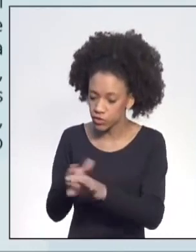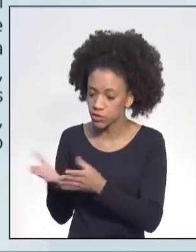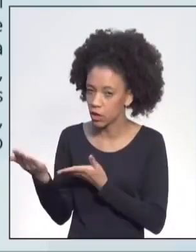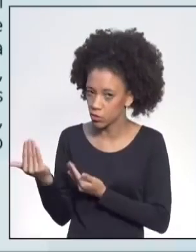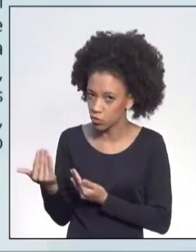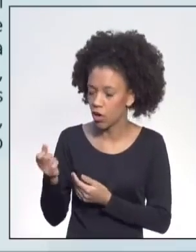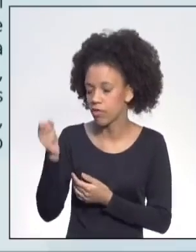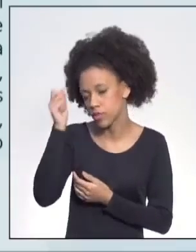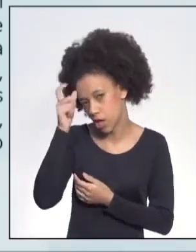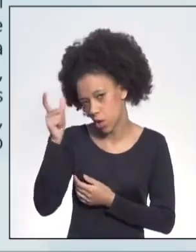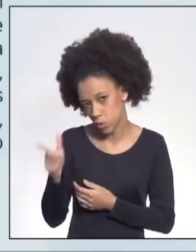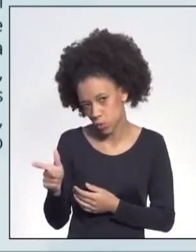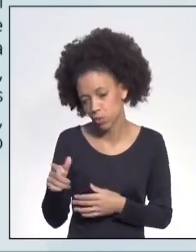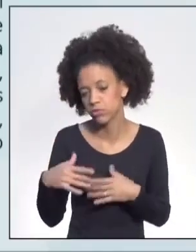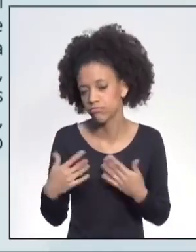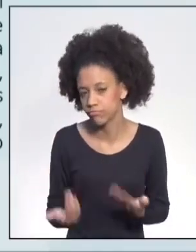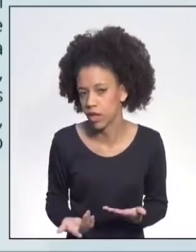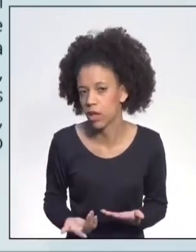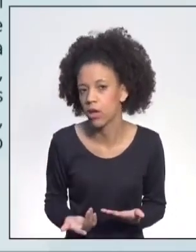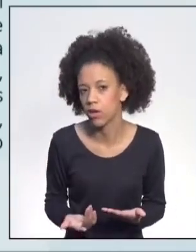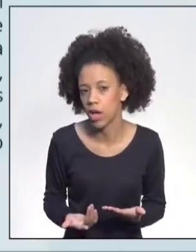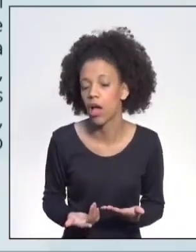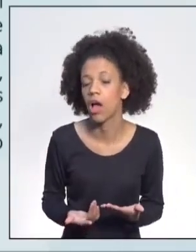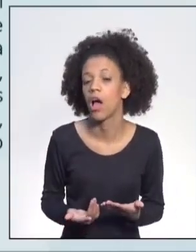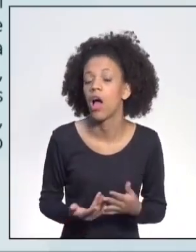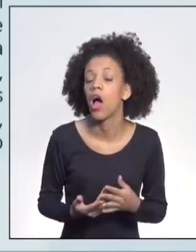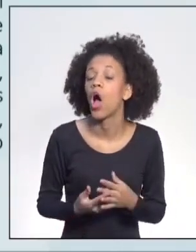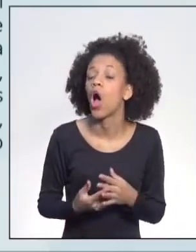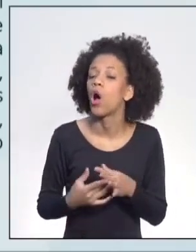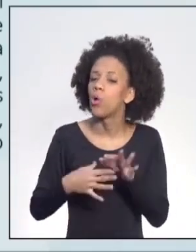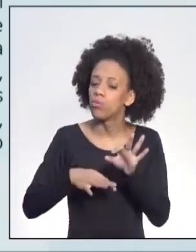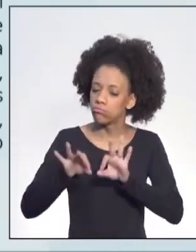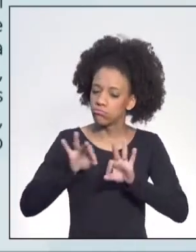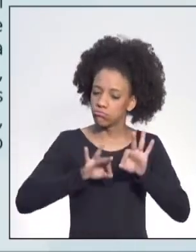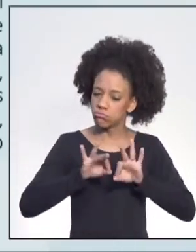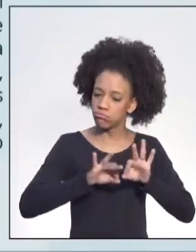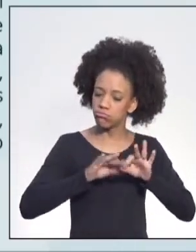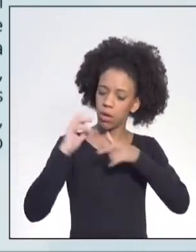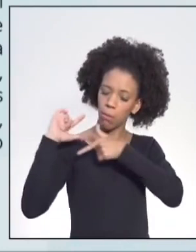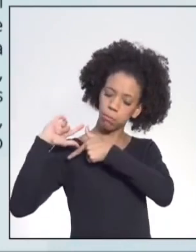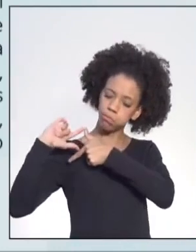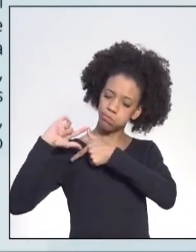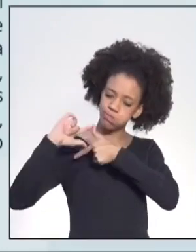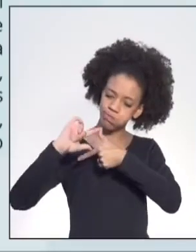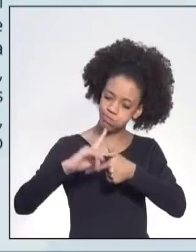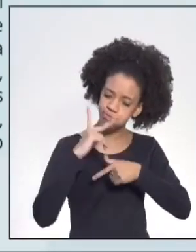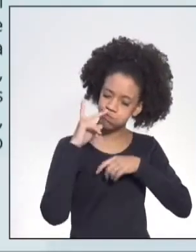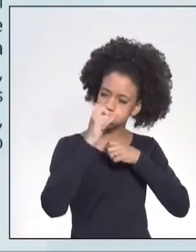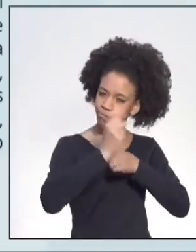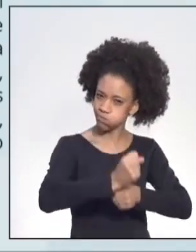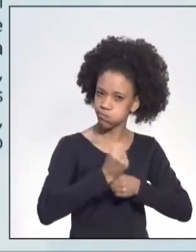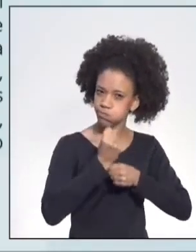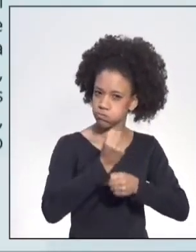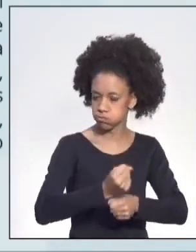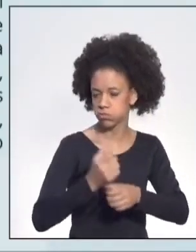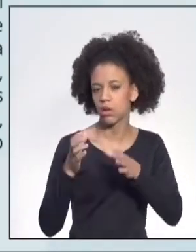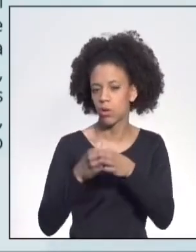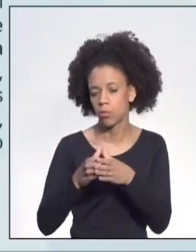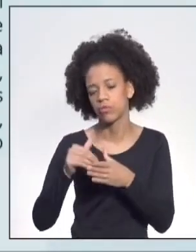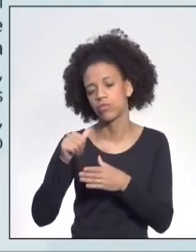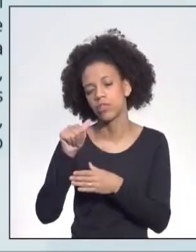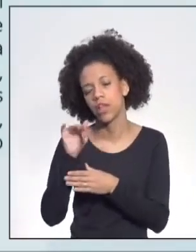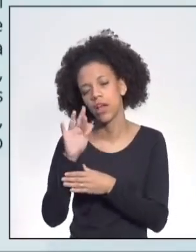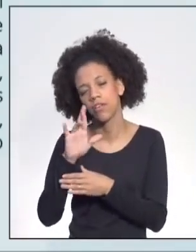cultura. Sendo assim, configurou-se como a prova viva da força da tradição oral entre os povos africanos.